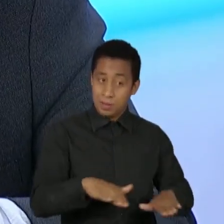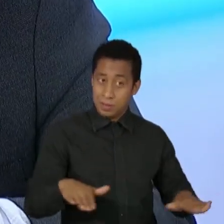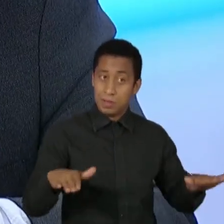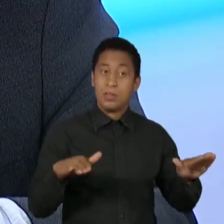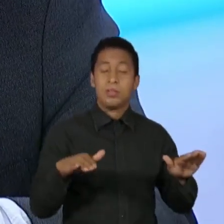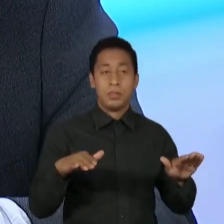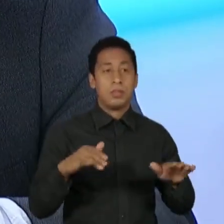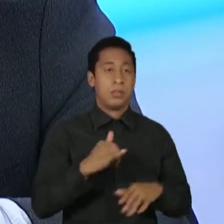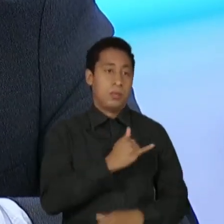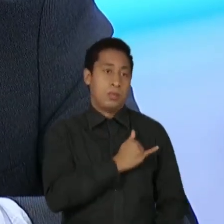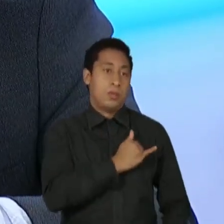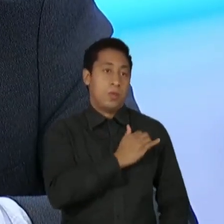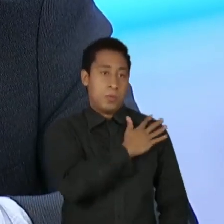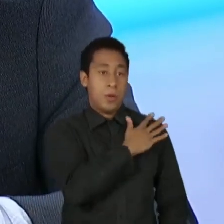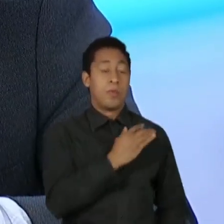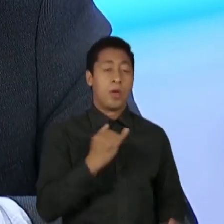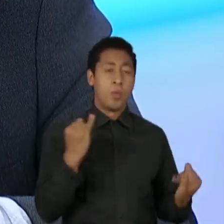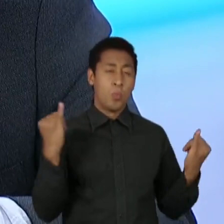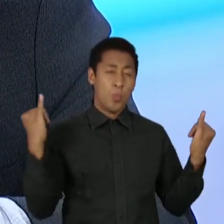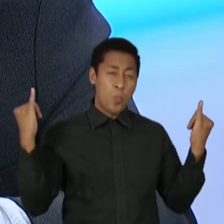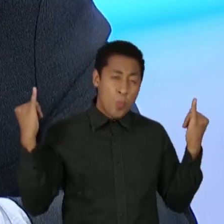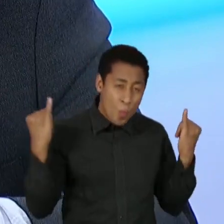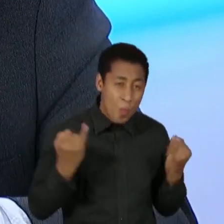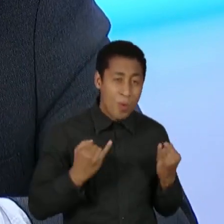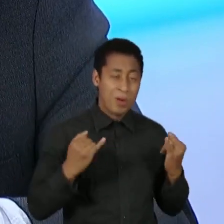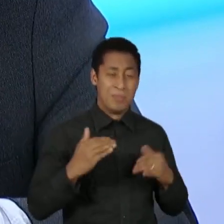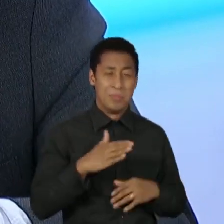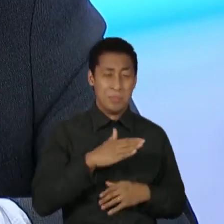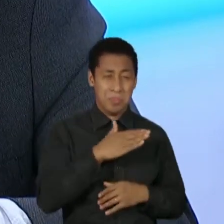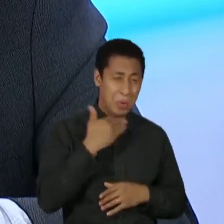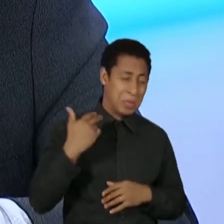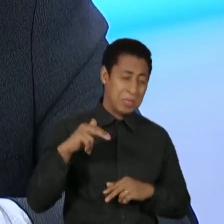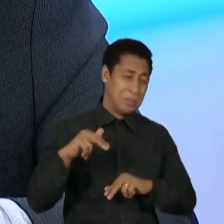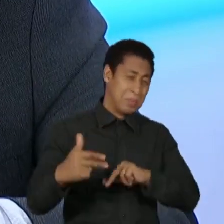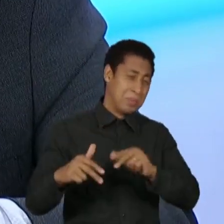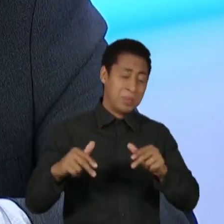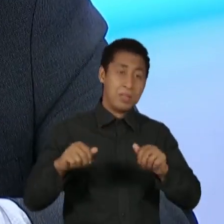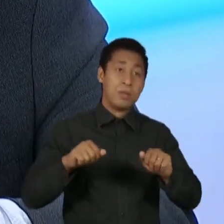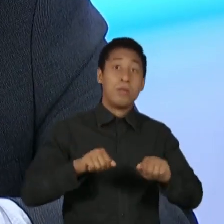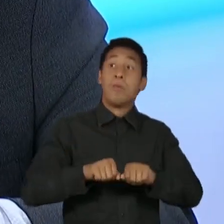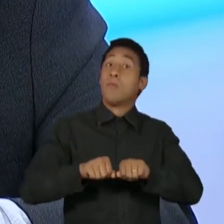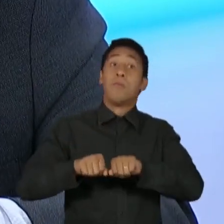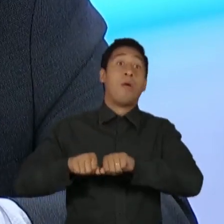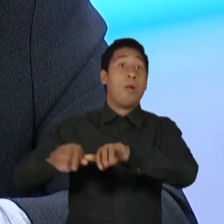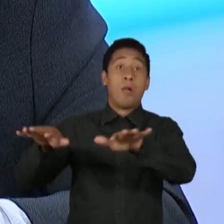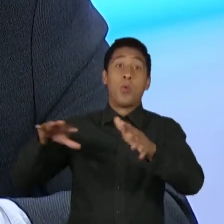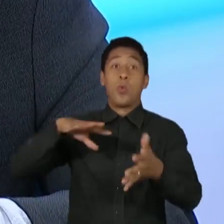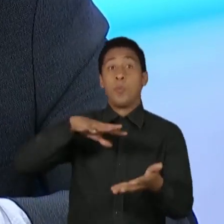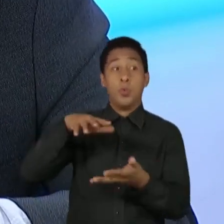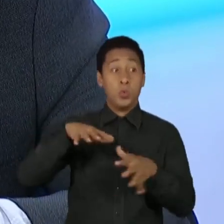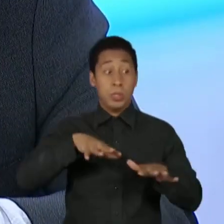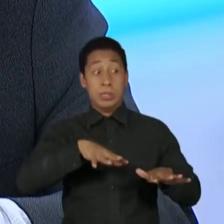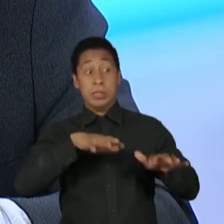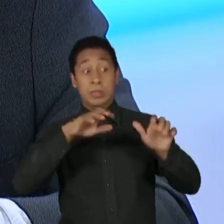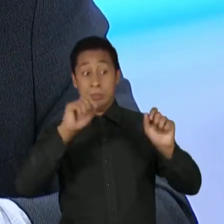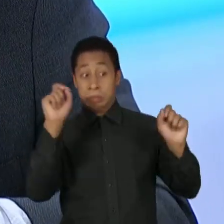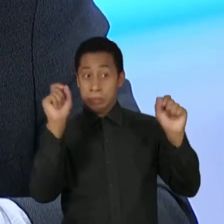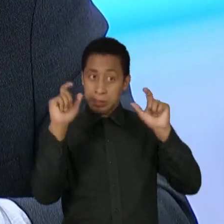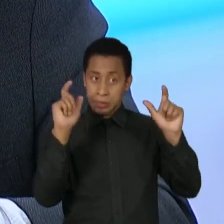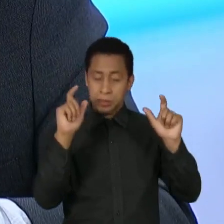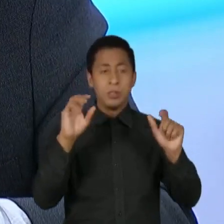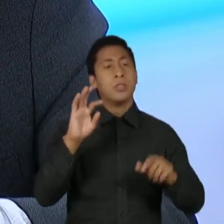morrendo de desnutrição correram o mundo nem chocaram o que que o TCU dentro das suas competências